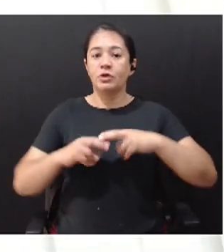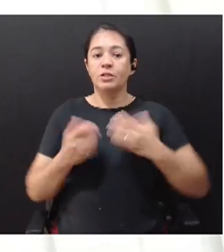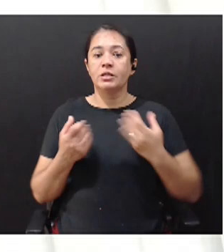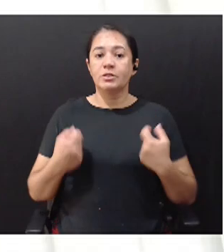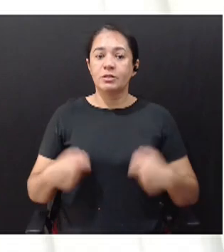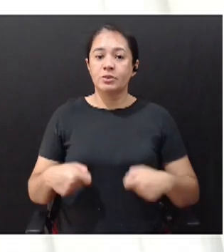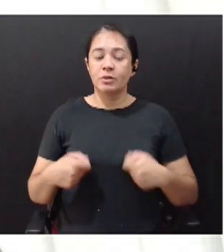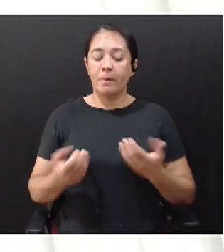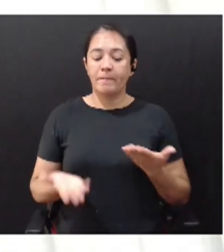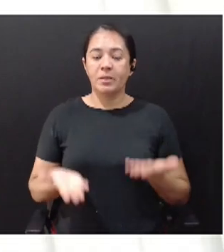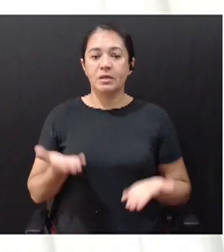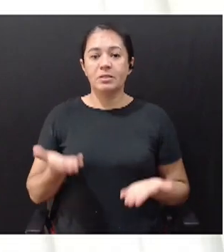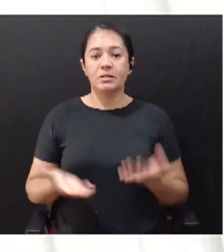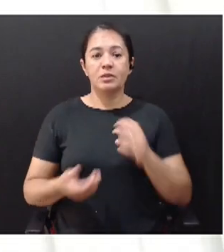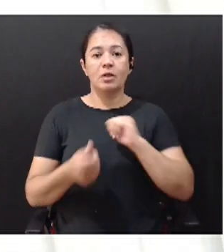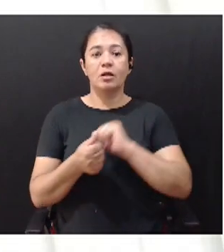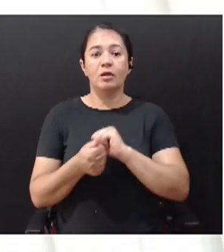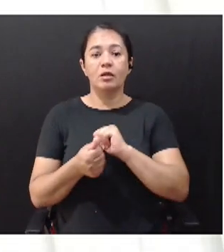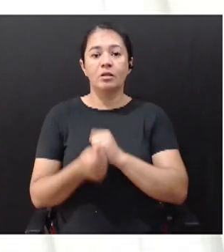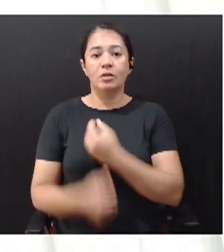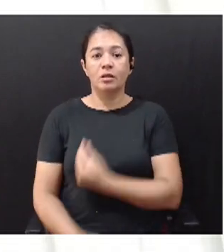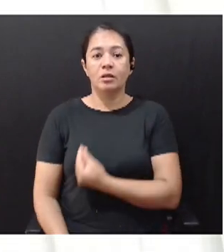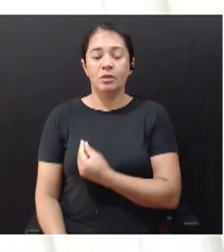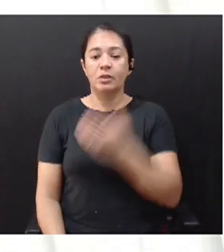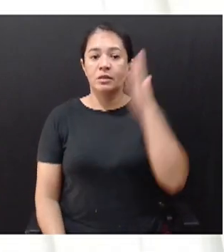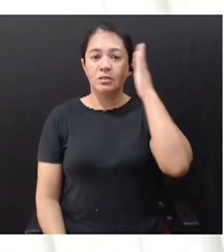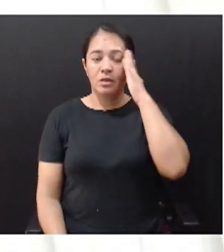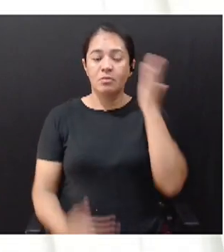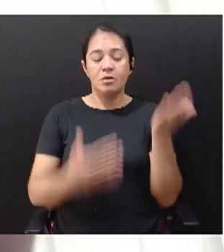qualidade de vida, sabendo dividir, né,